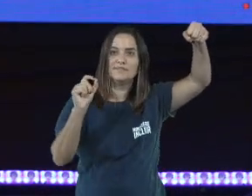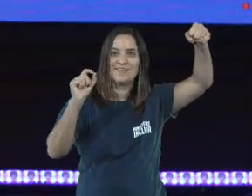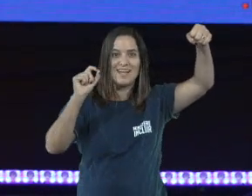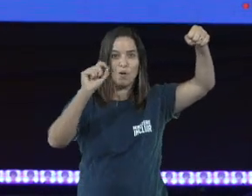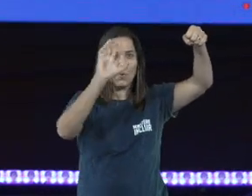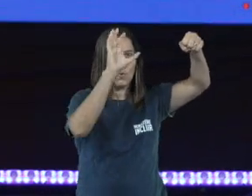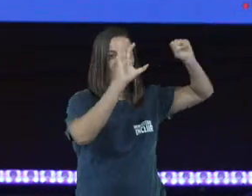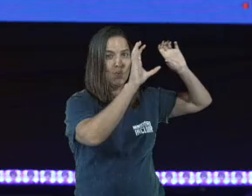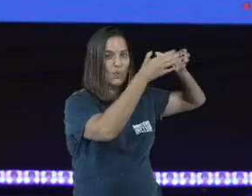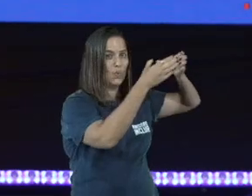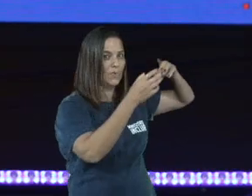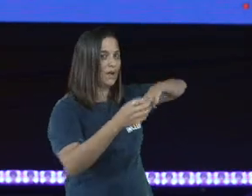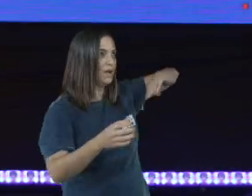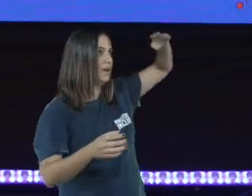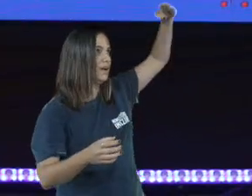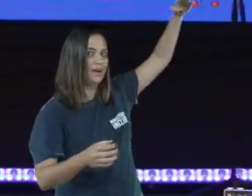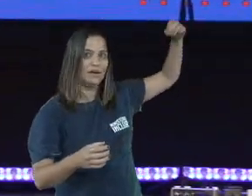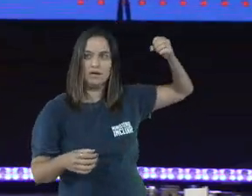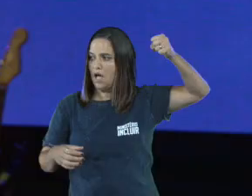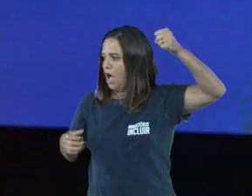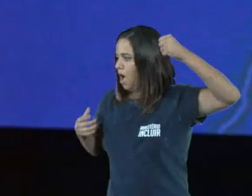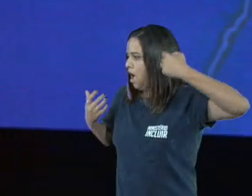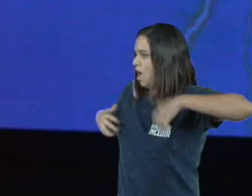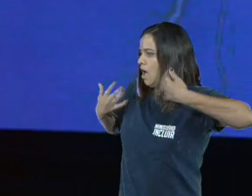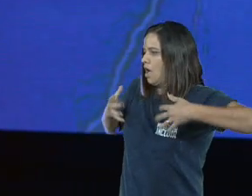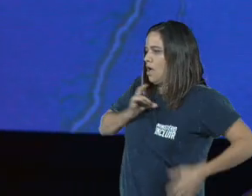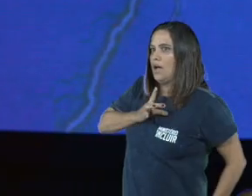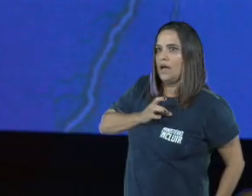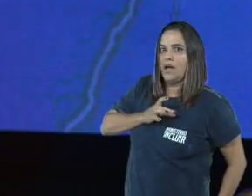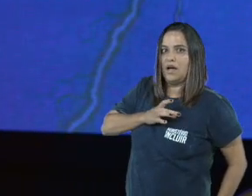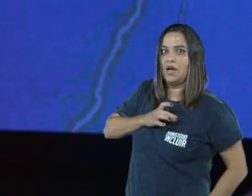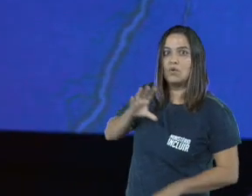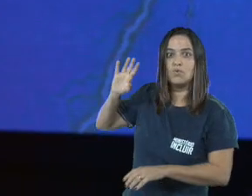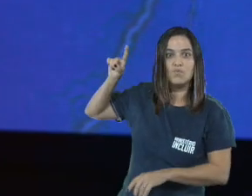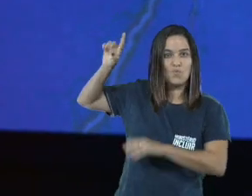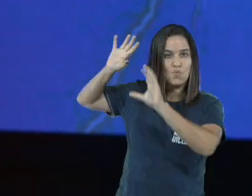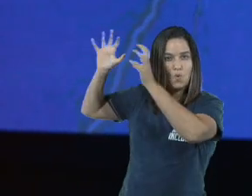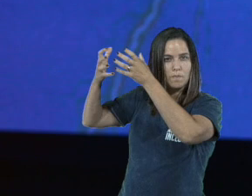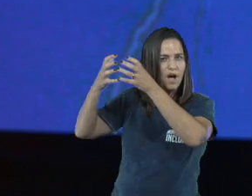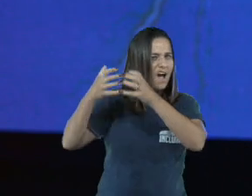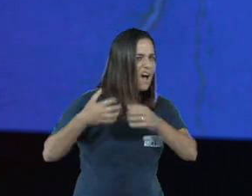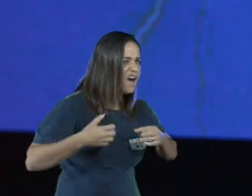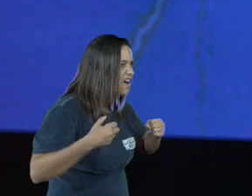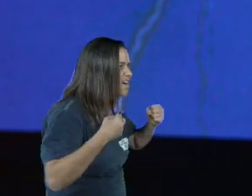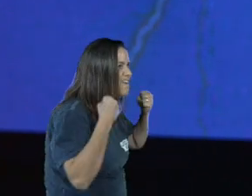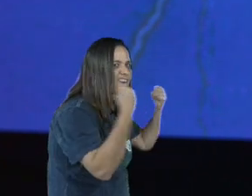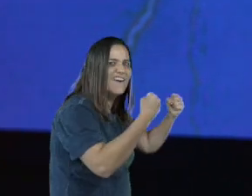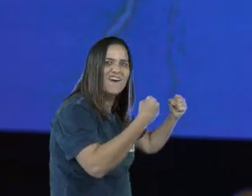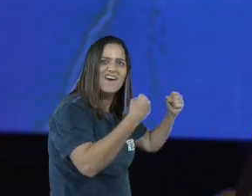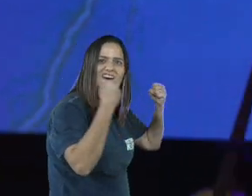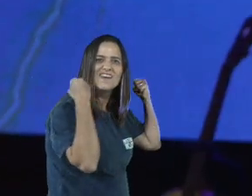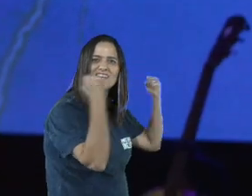sou a tremer e o exército entendeu começou a encher o pulmão deixa eu